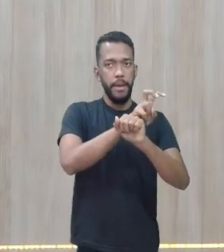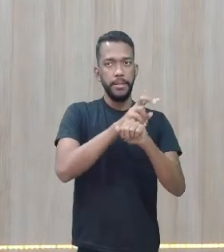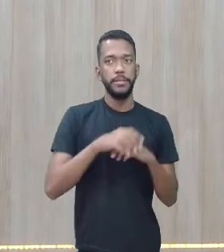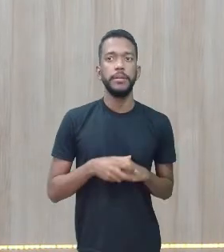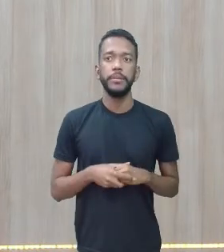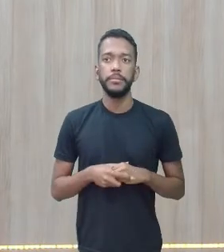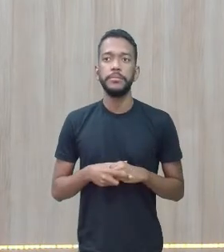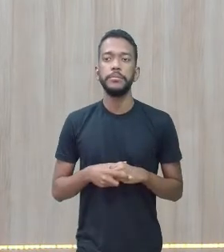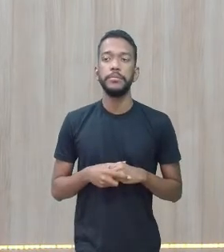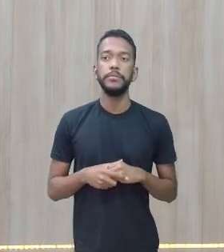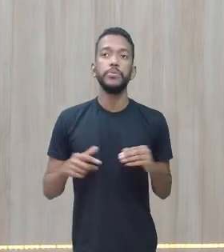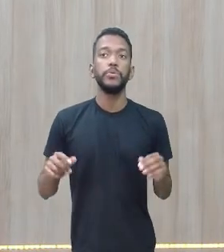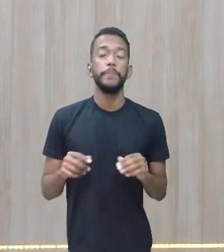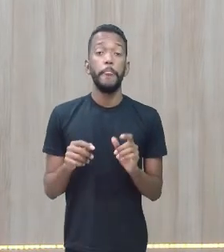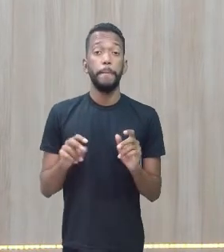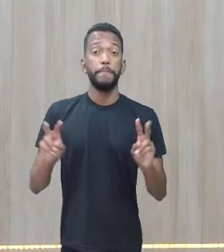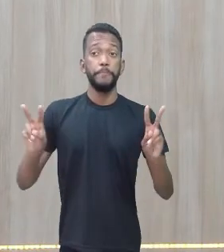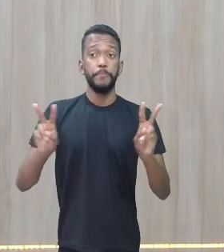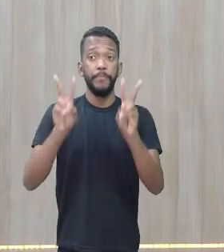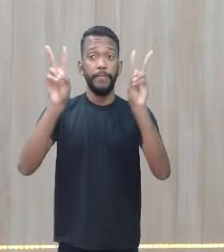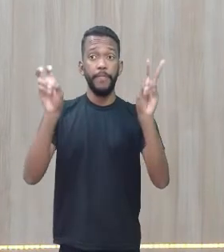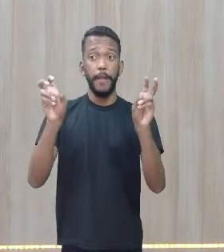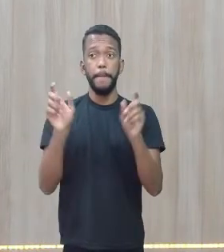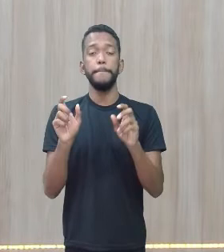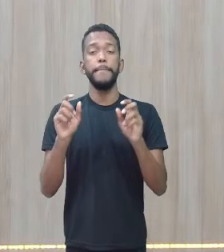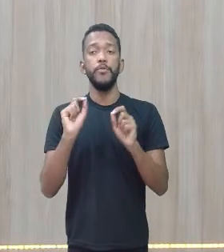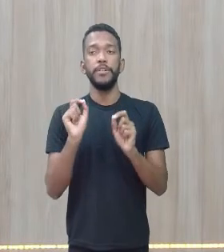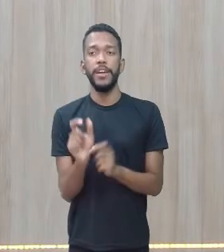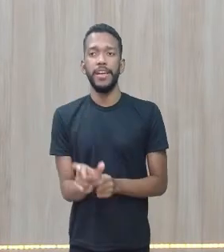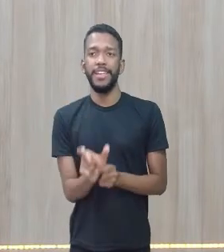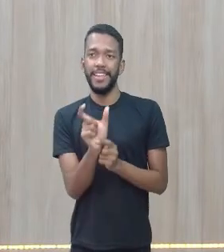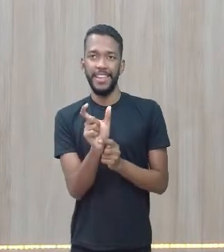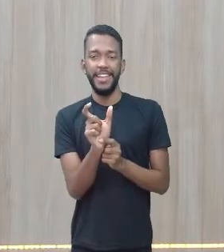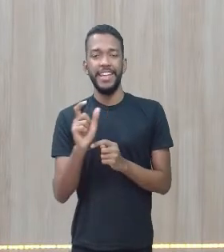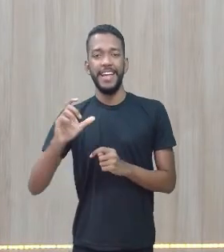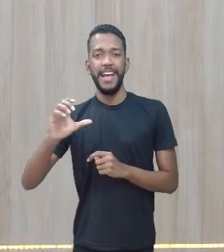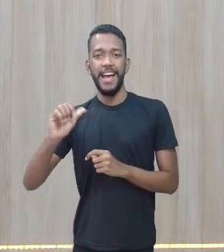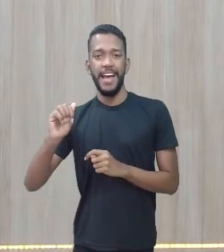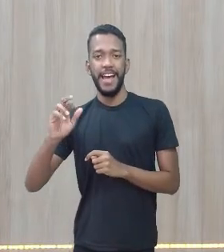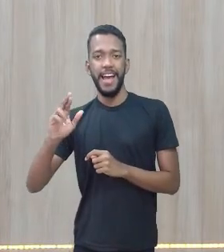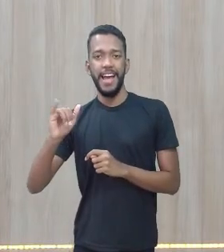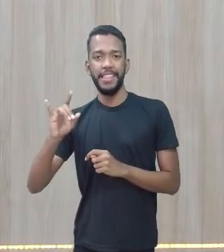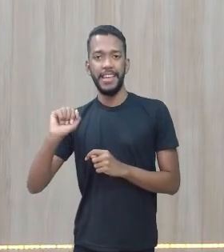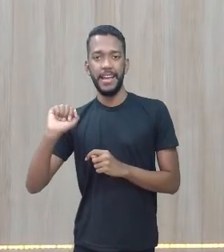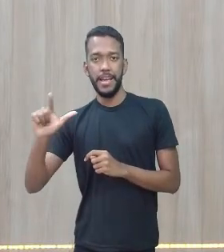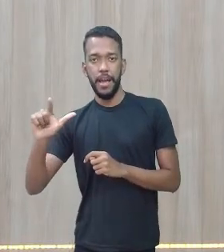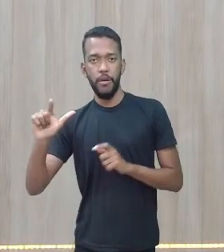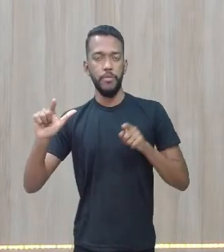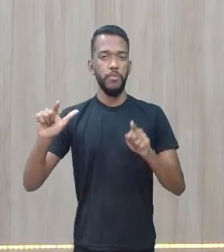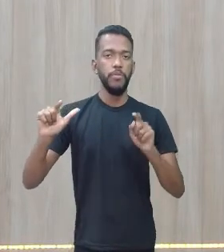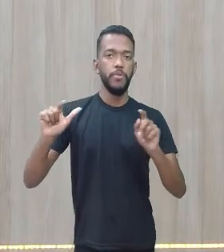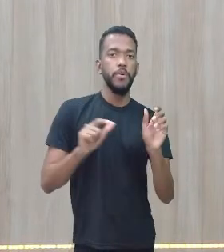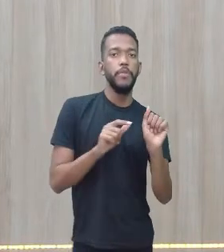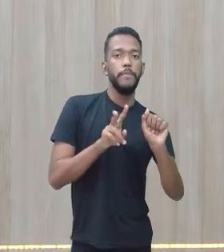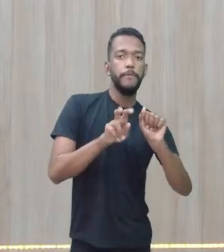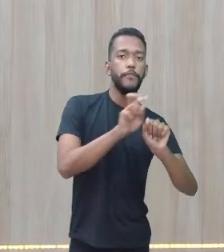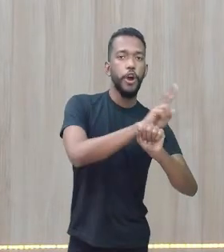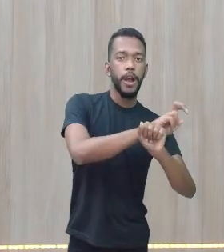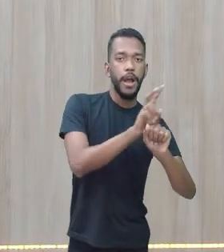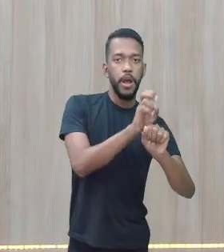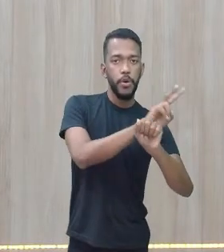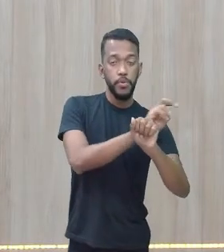tema é o radical mais a vogal temática, tá? O